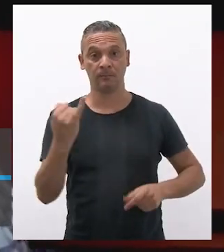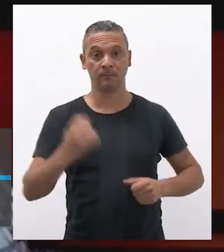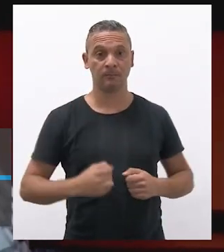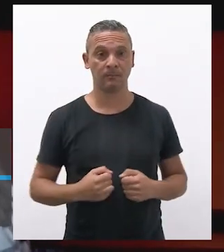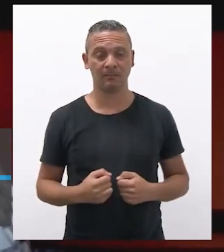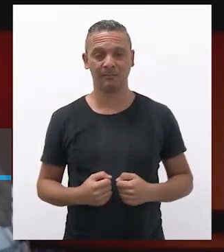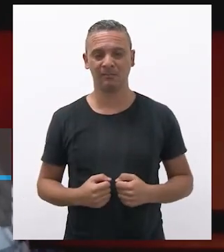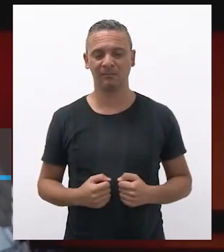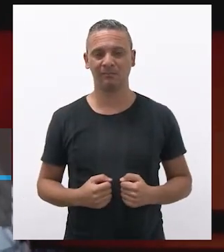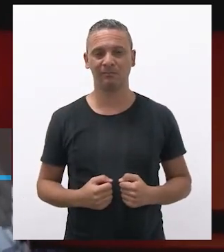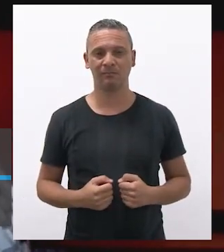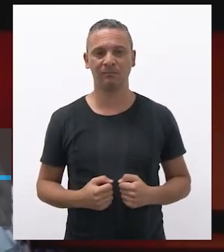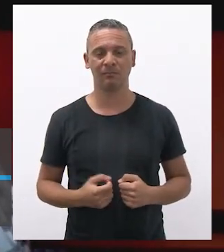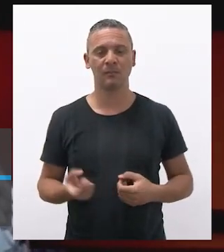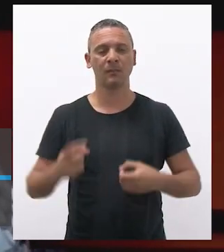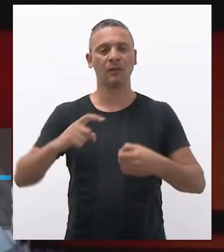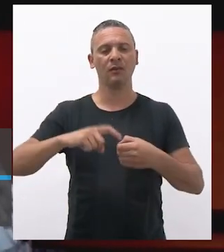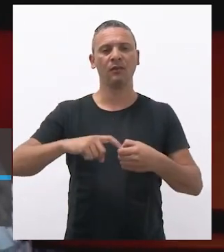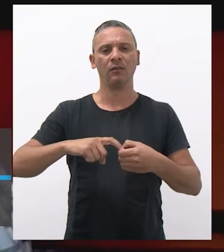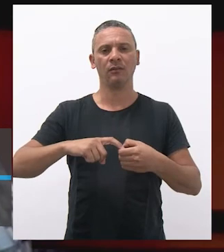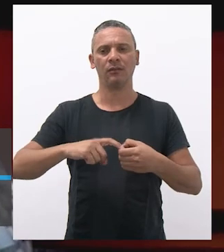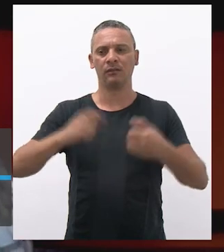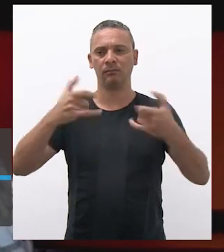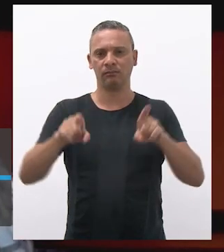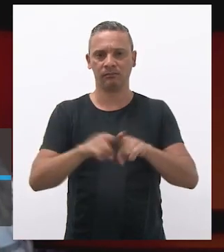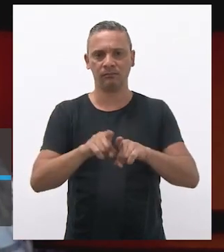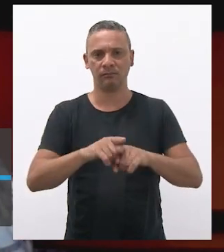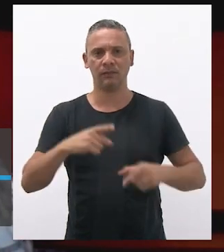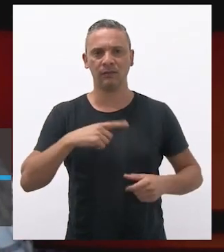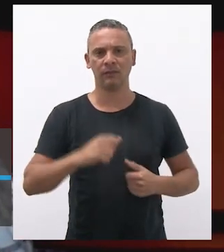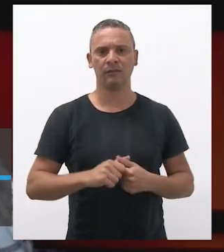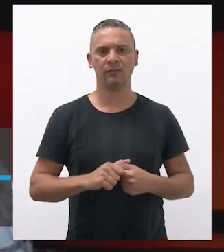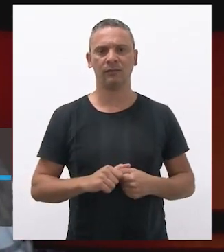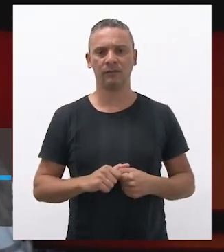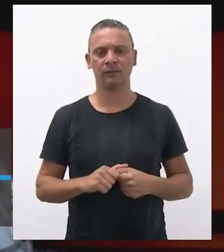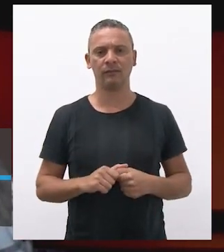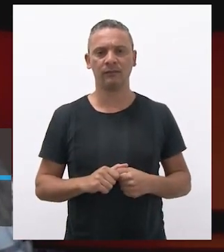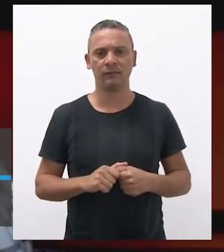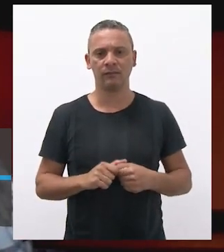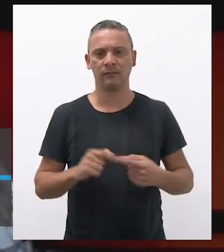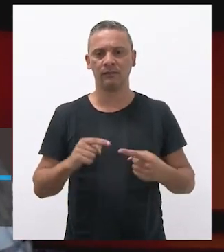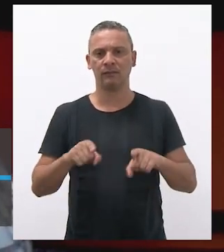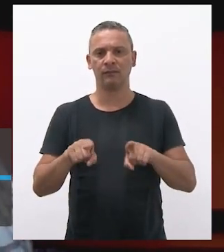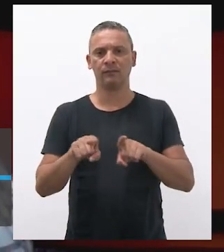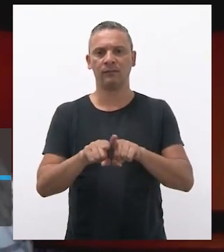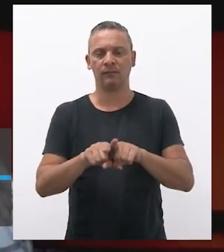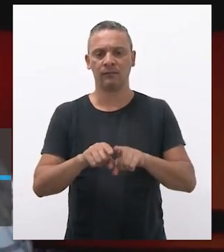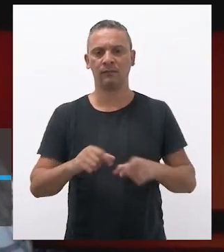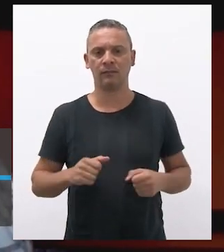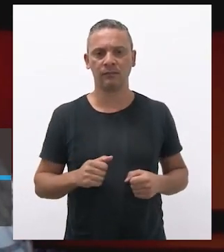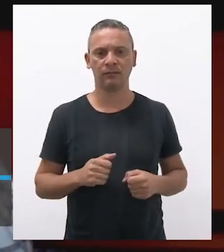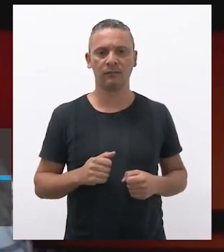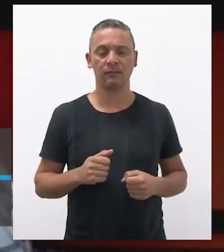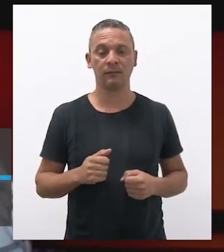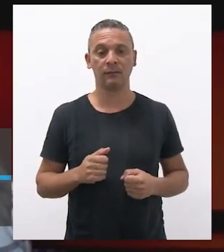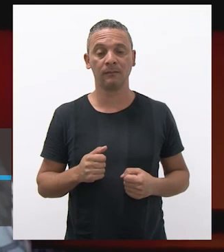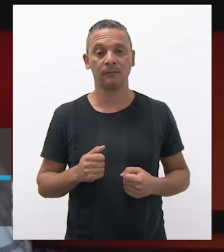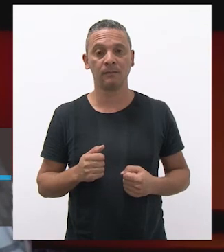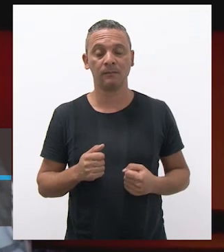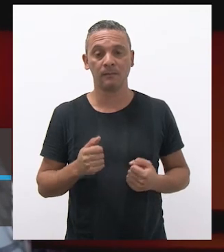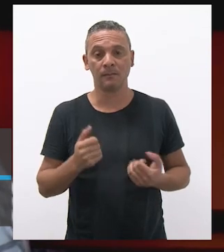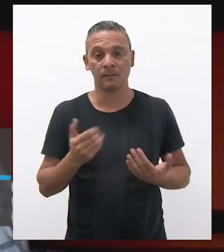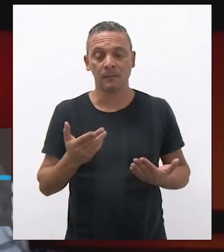participantes assistindo, concordando com a importância do tema. Então, a professora Eliane disse que o tema é muito adequado ao momento que